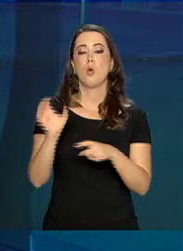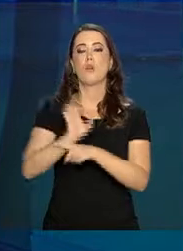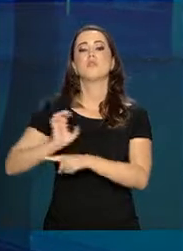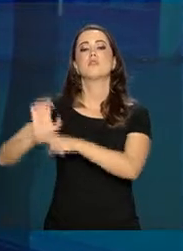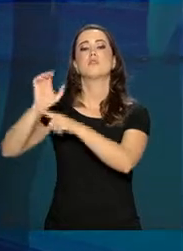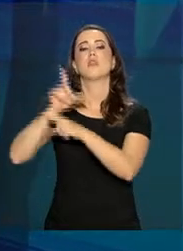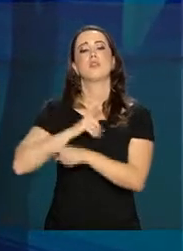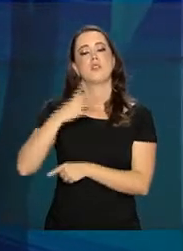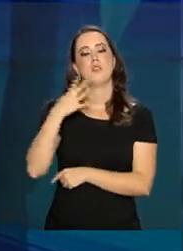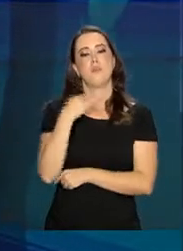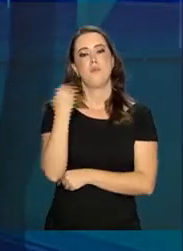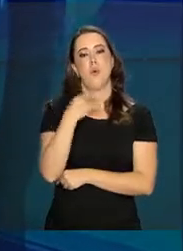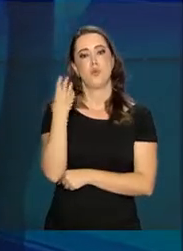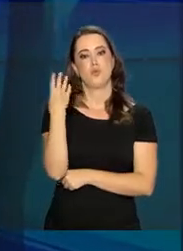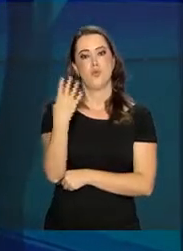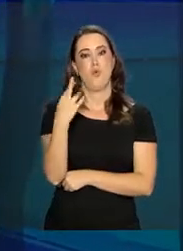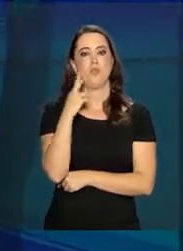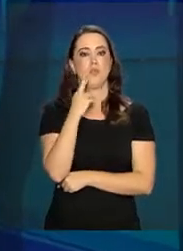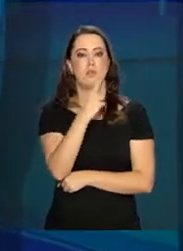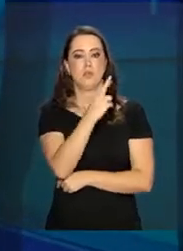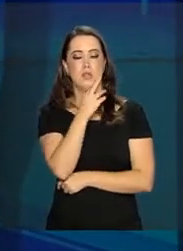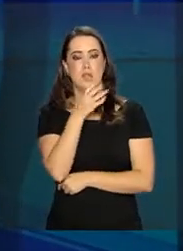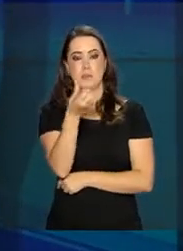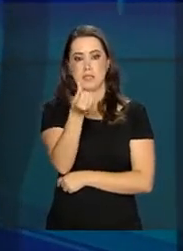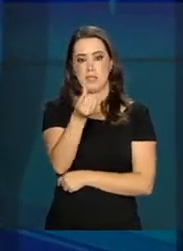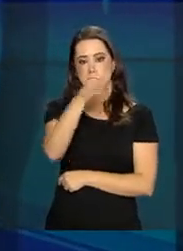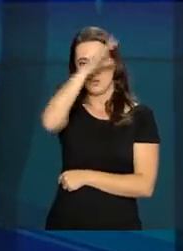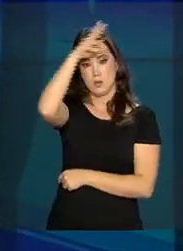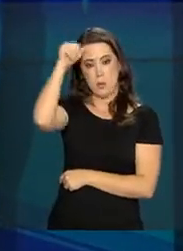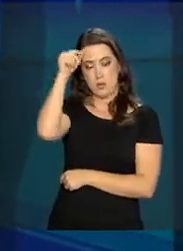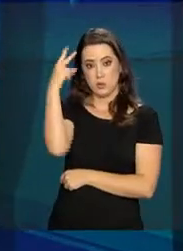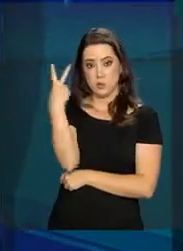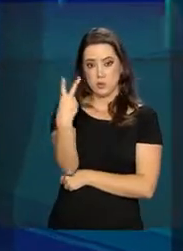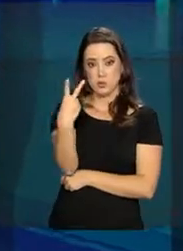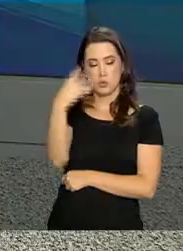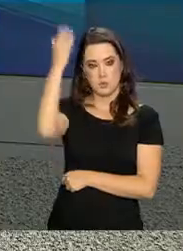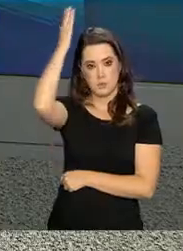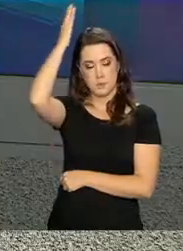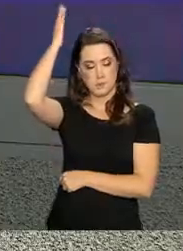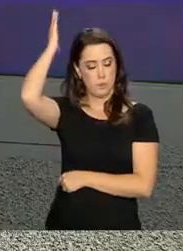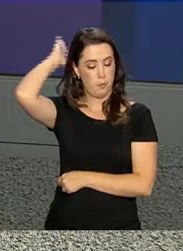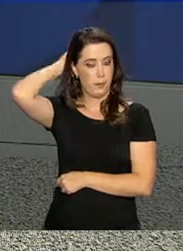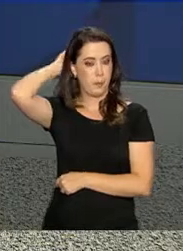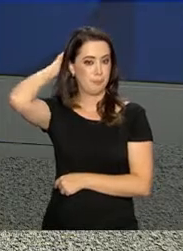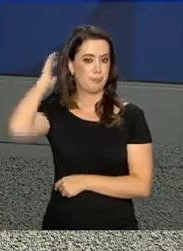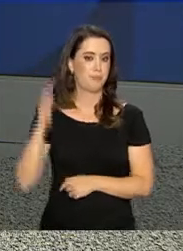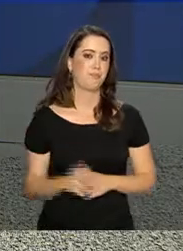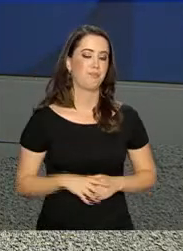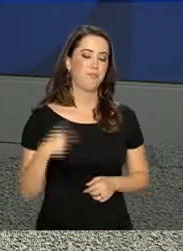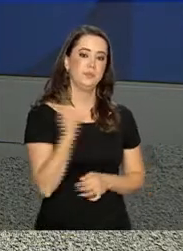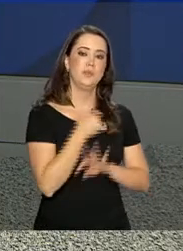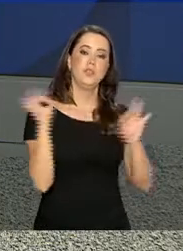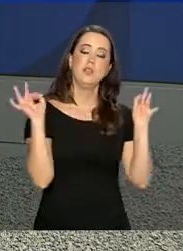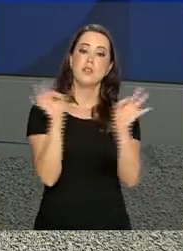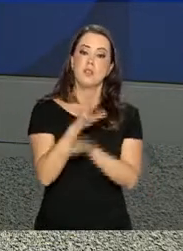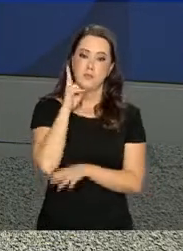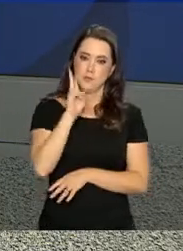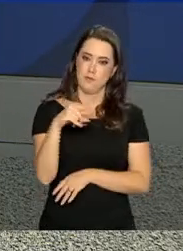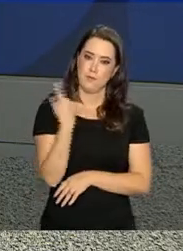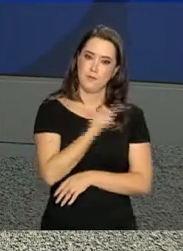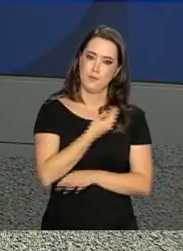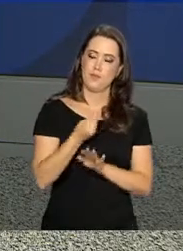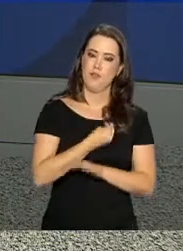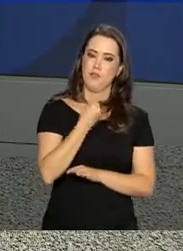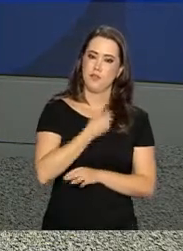doença. Foram quatro em Roraima, seis no Amazonas e dois no Pará. A gente fica por aqui e você acompanha a nossa programação